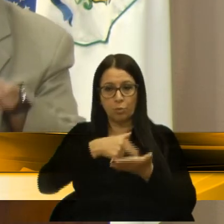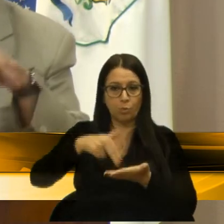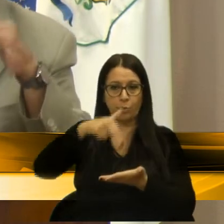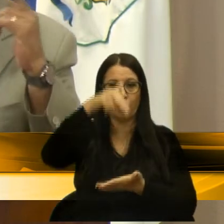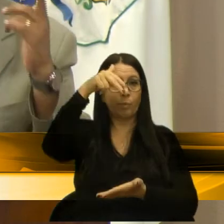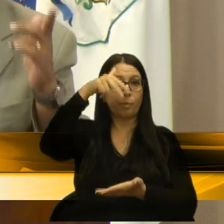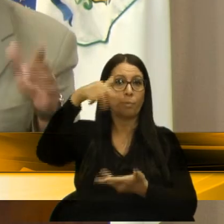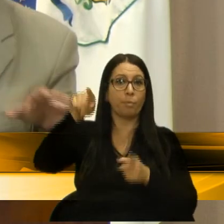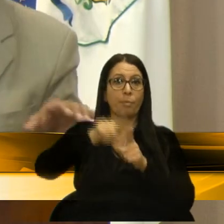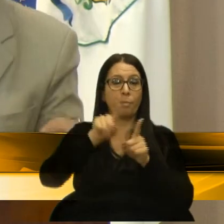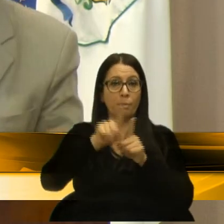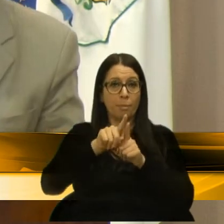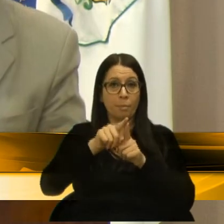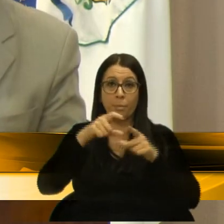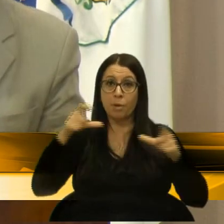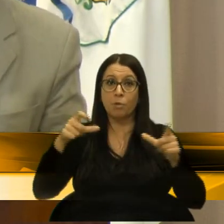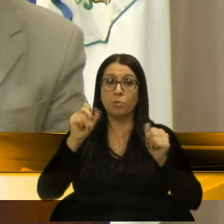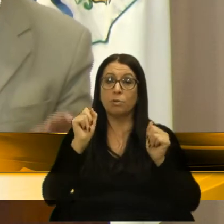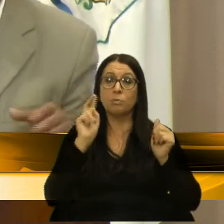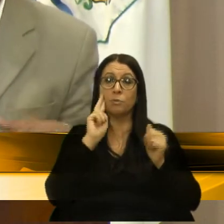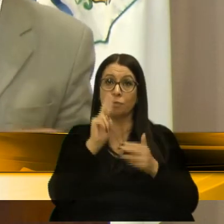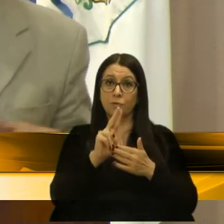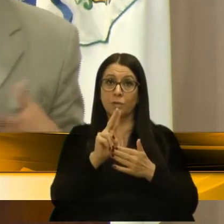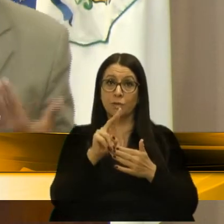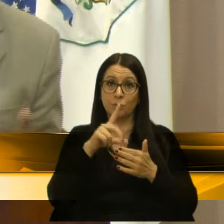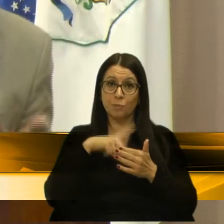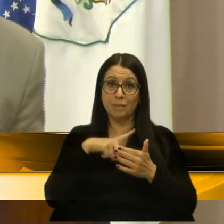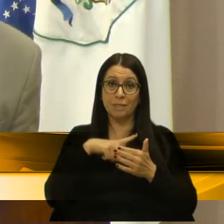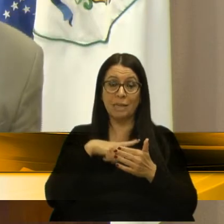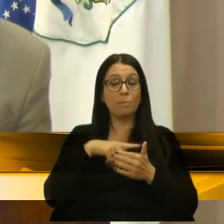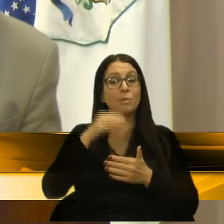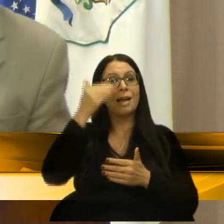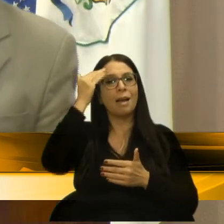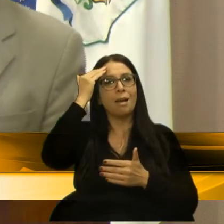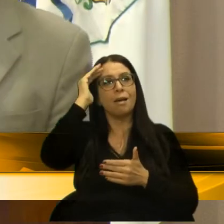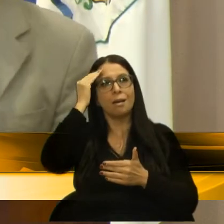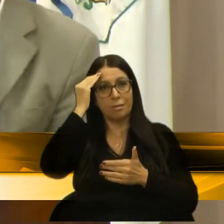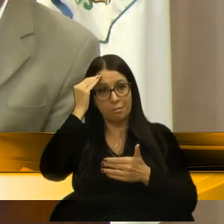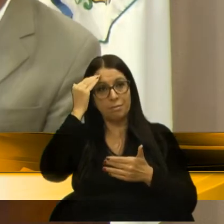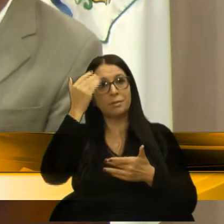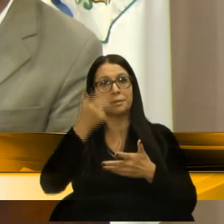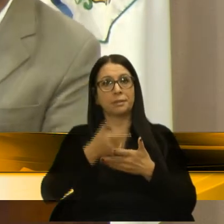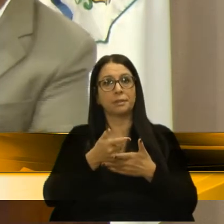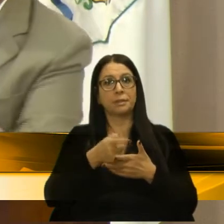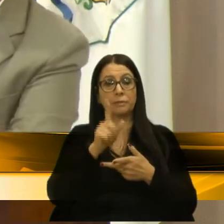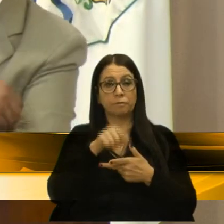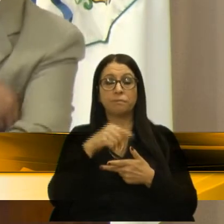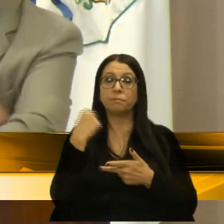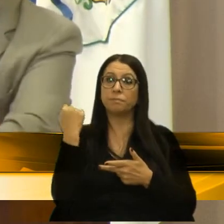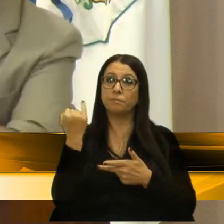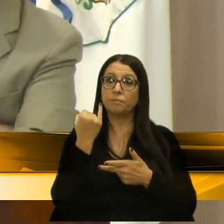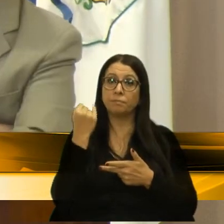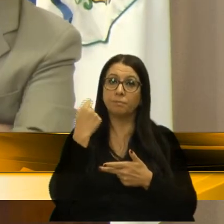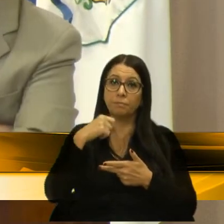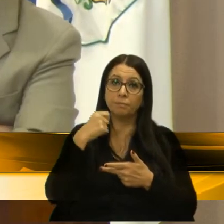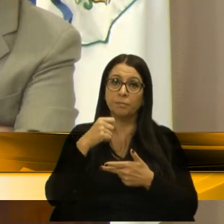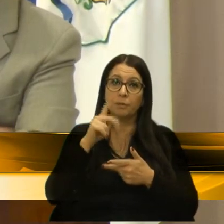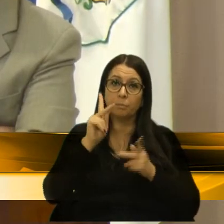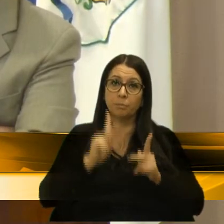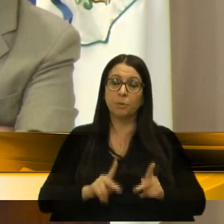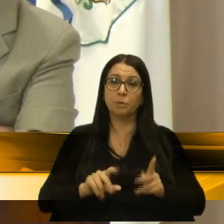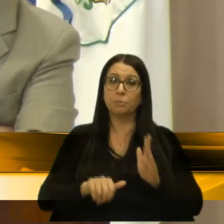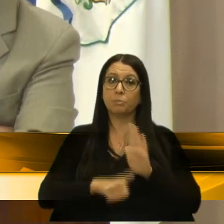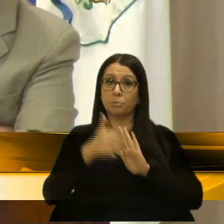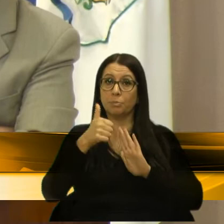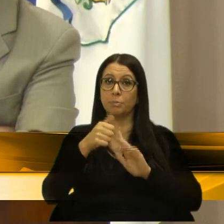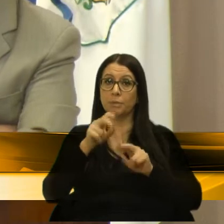maior daquilo que nós possamos ver. E quando nós temos esse entendimento, se diz que é necessário sermos pessoas melhores.